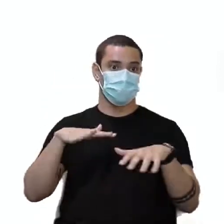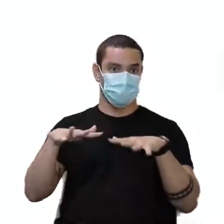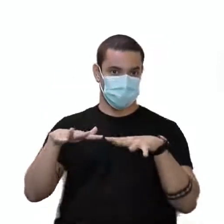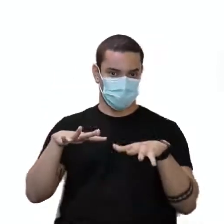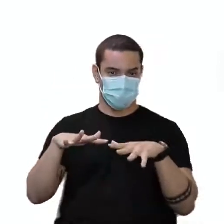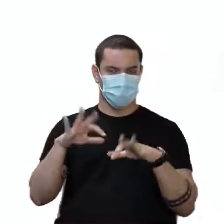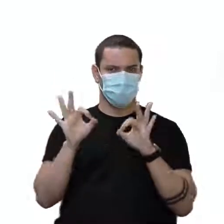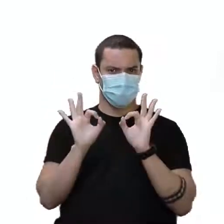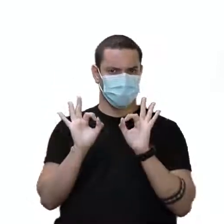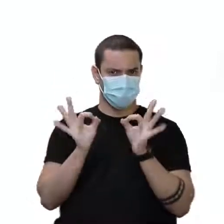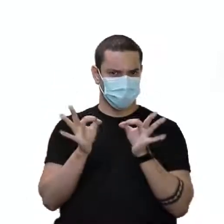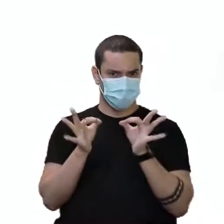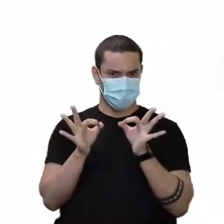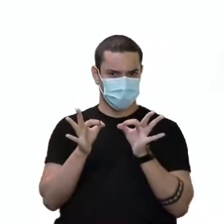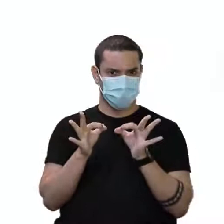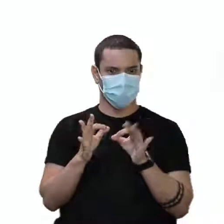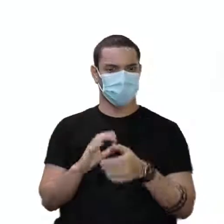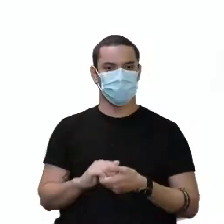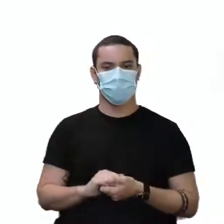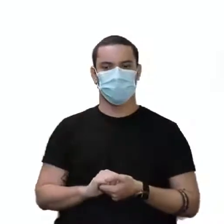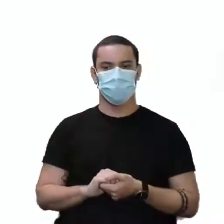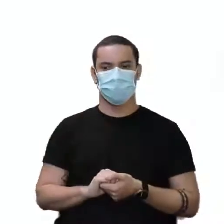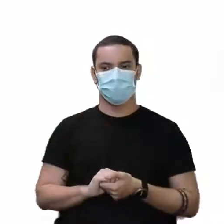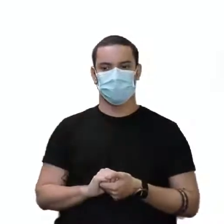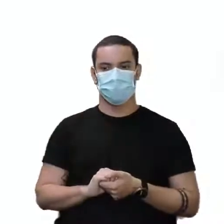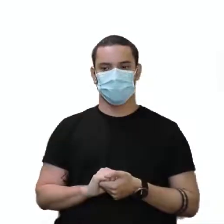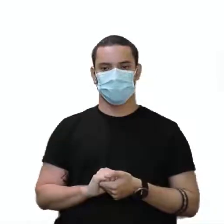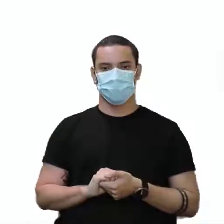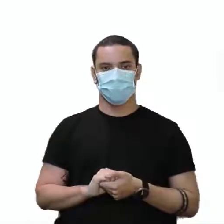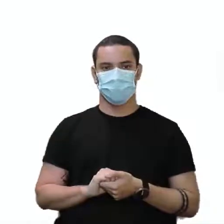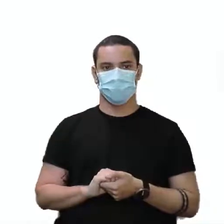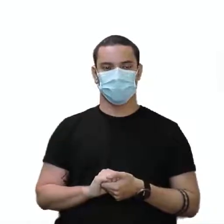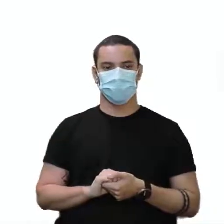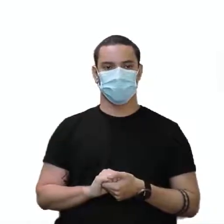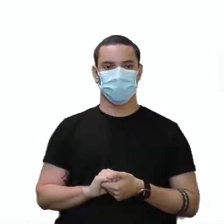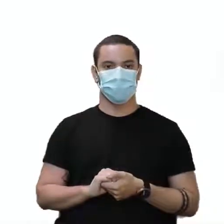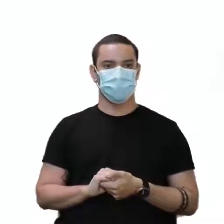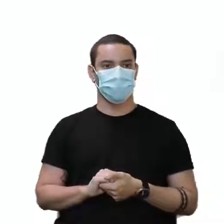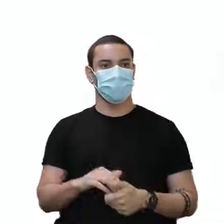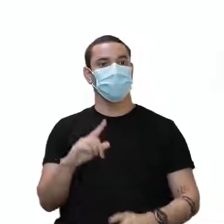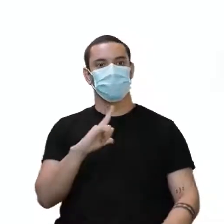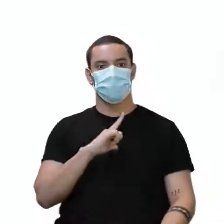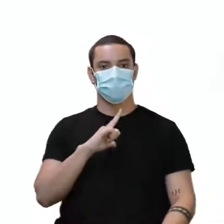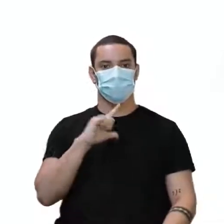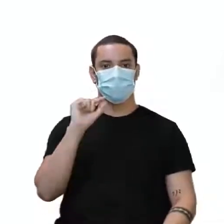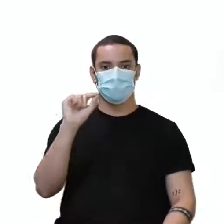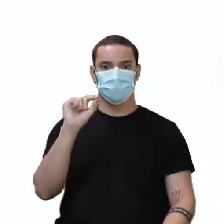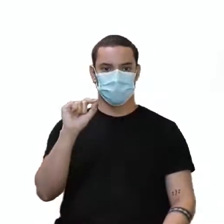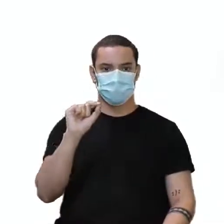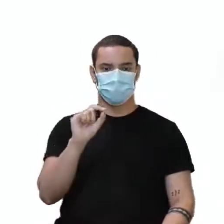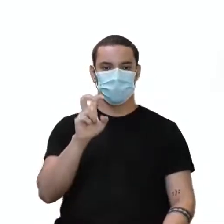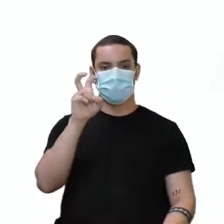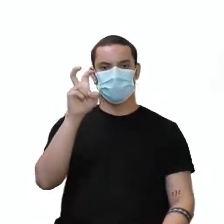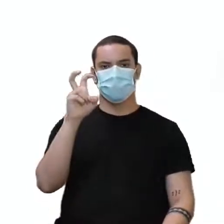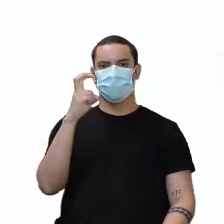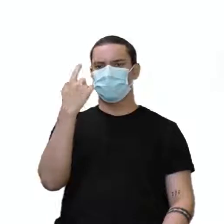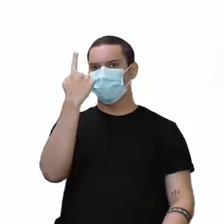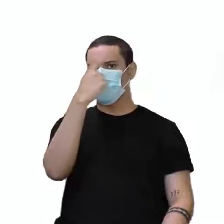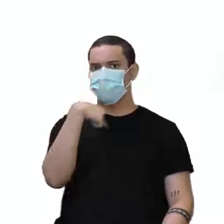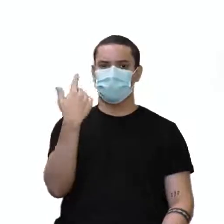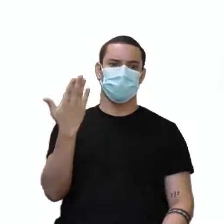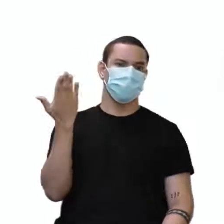ação, certo? Aí, quando a ação começou, nós temos aqui, ó, 5 o'clock, 5 horas.